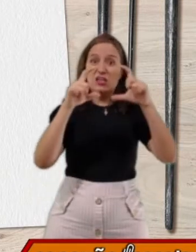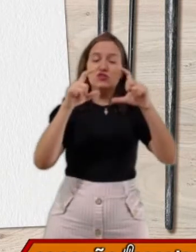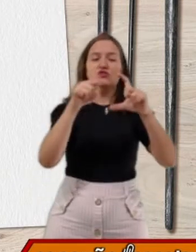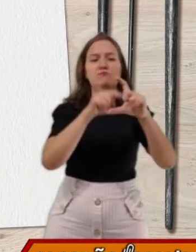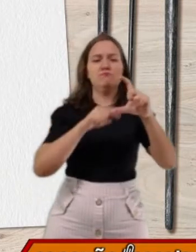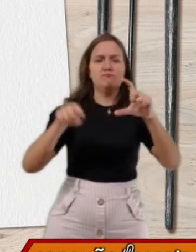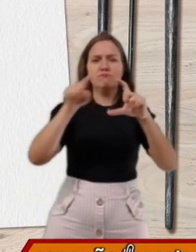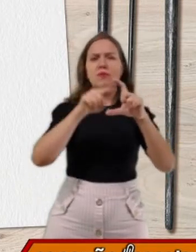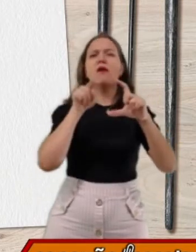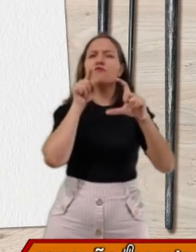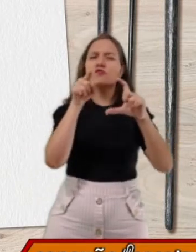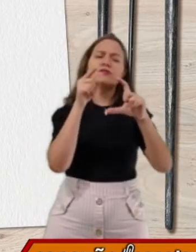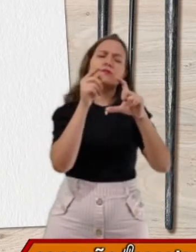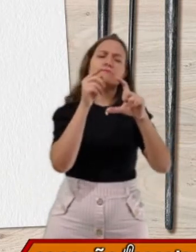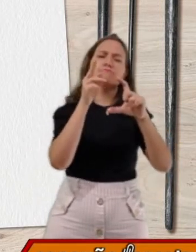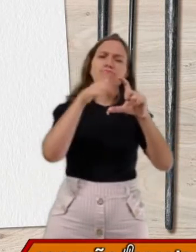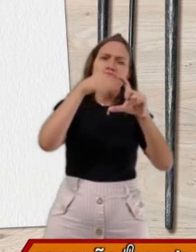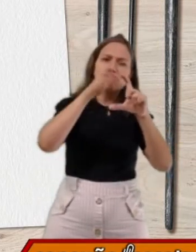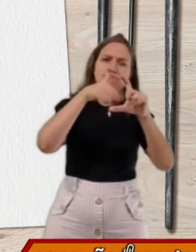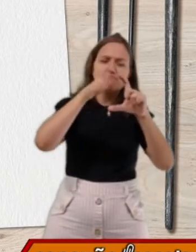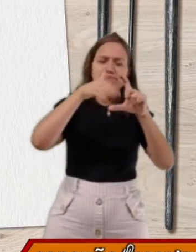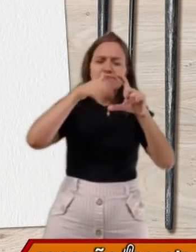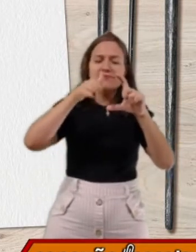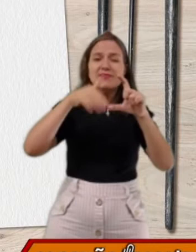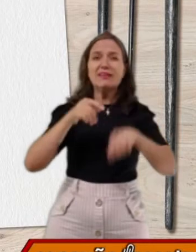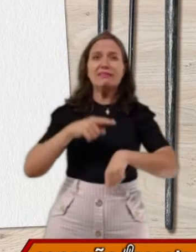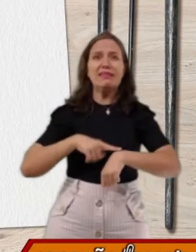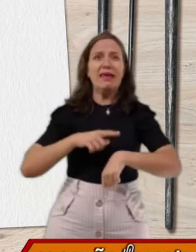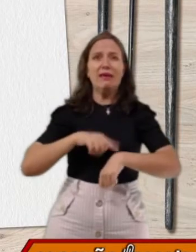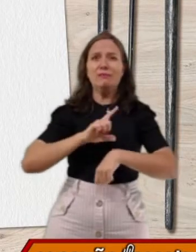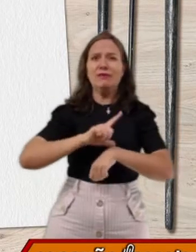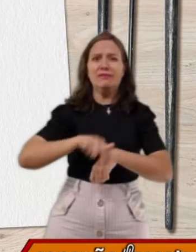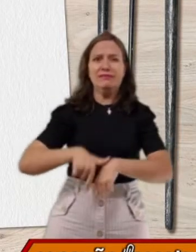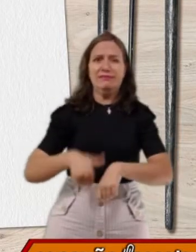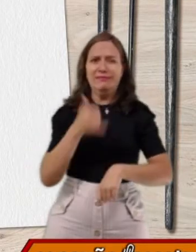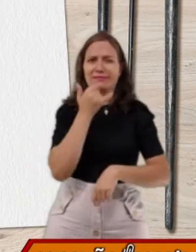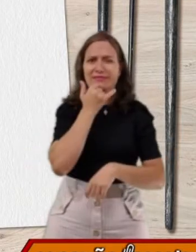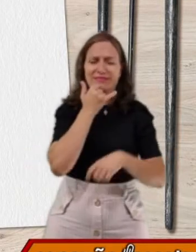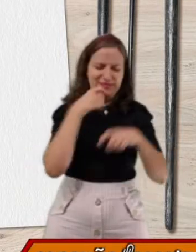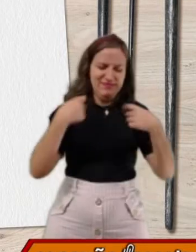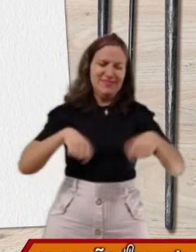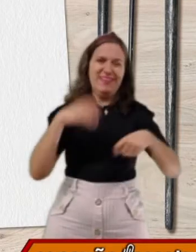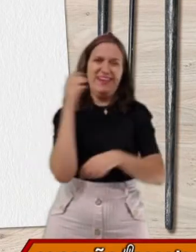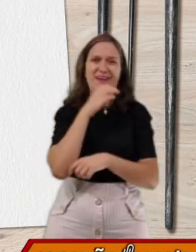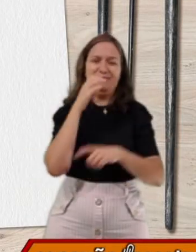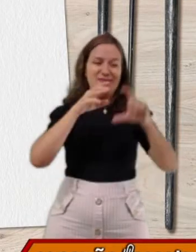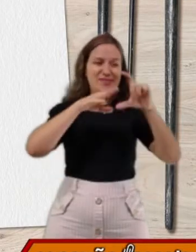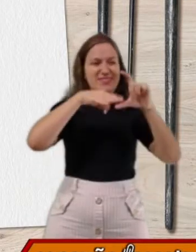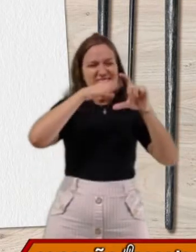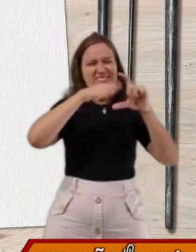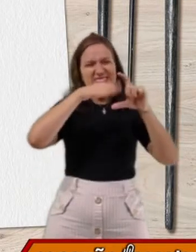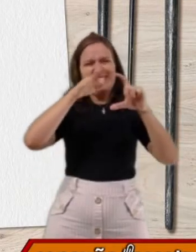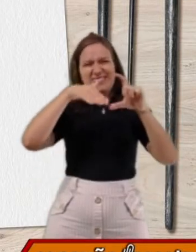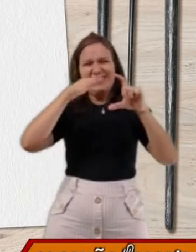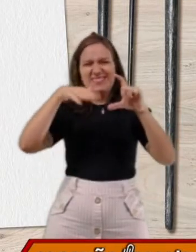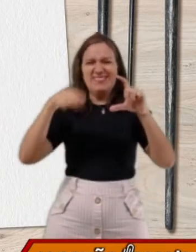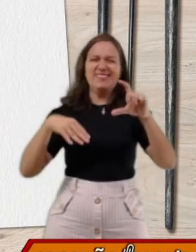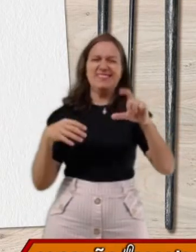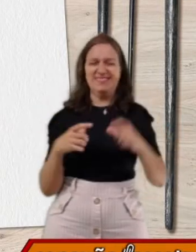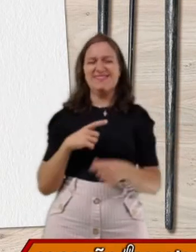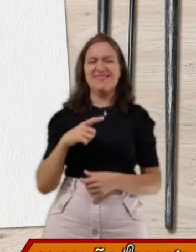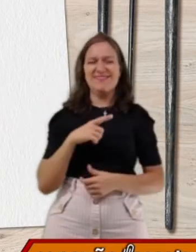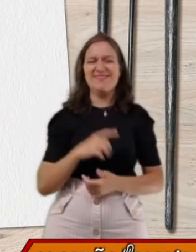toda essa bolinha gente meu tempo tá indo embora gente ai meu Deus ó triste tudo